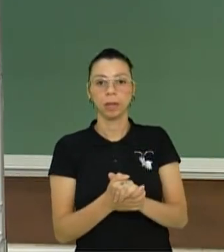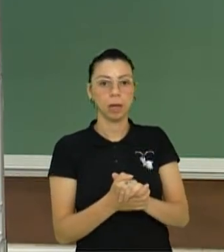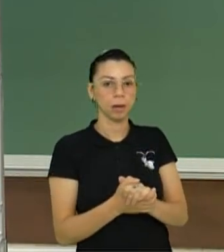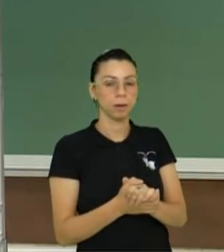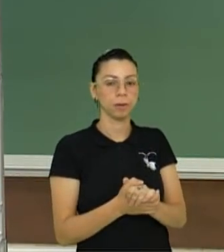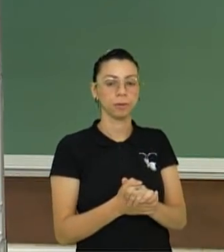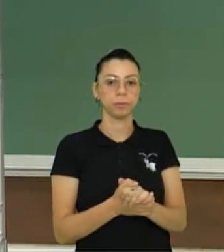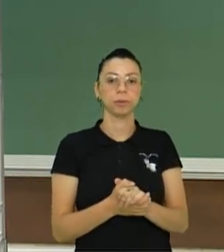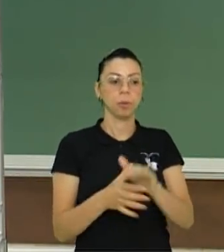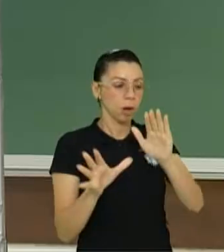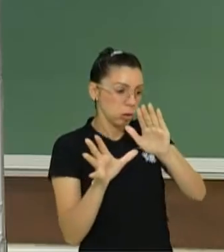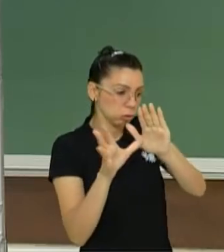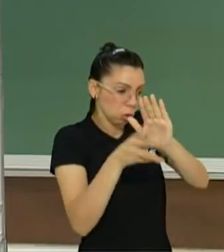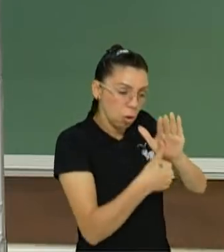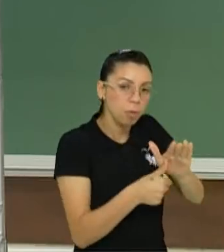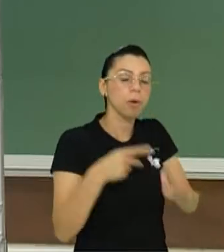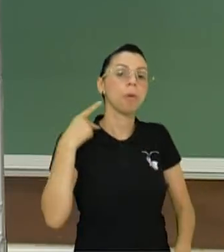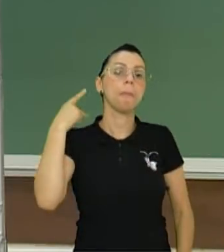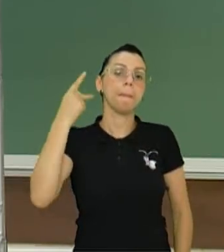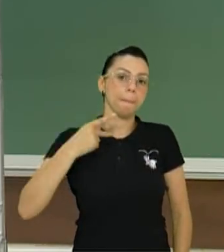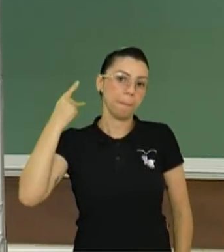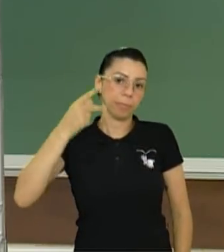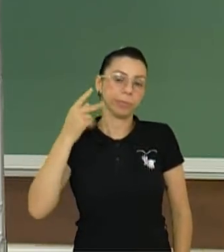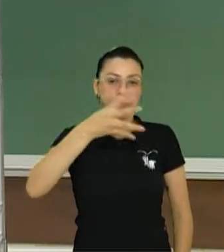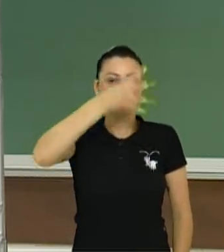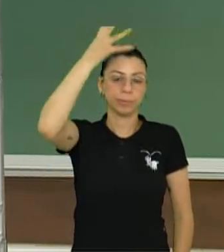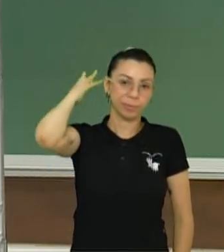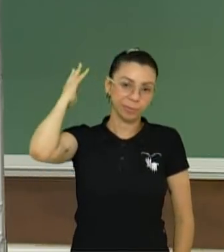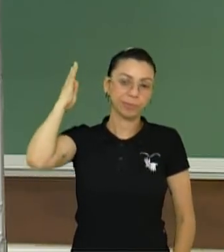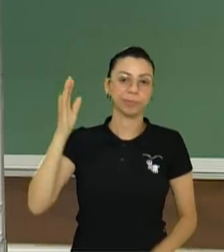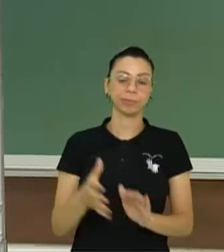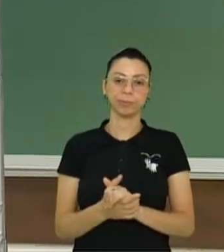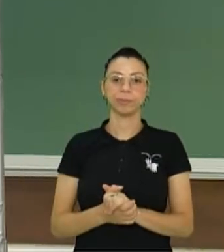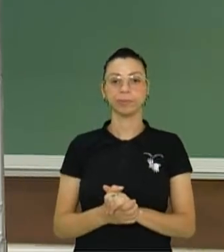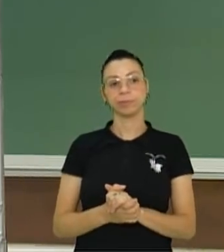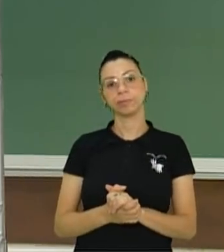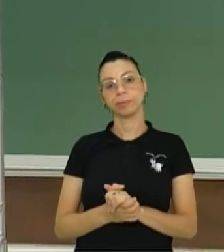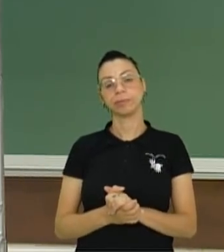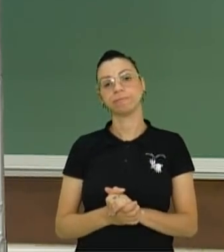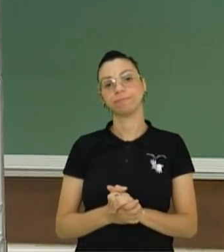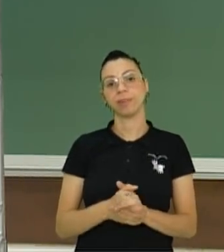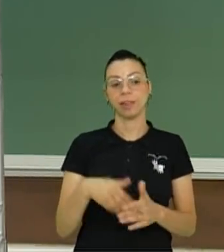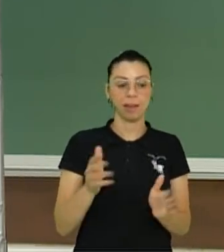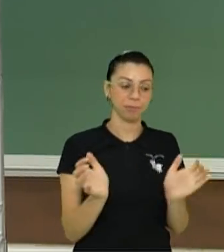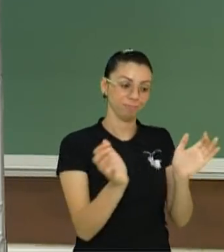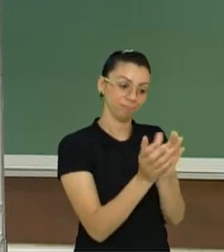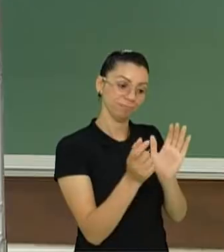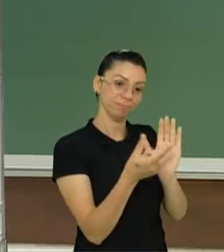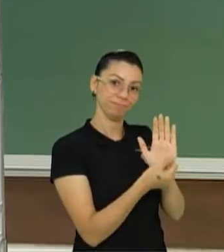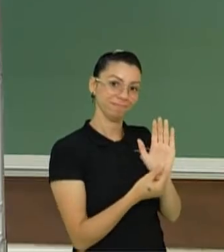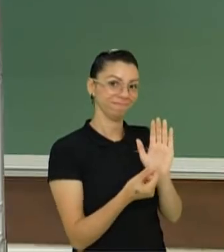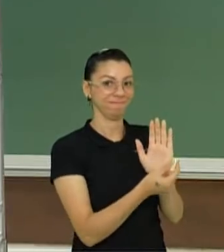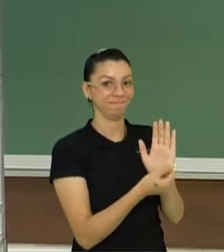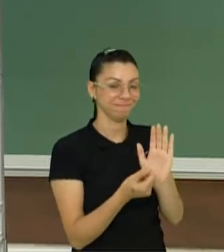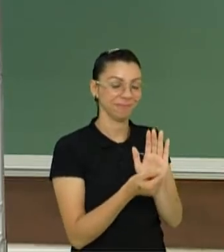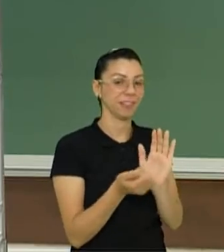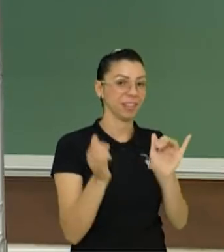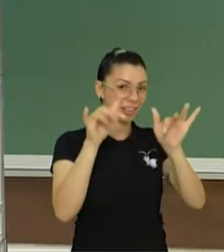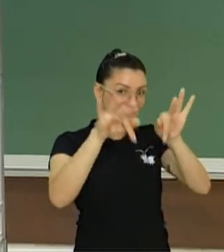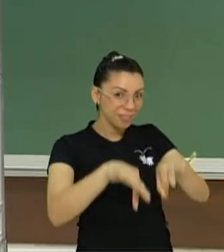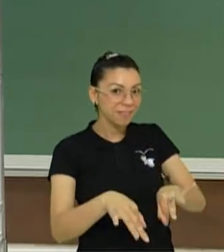política de Roma e vai inaugurar o que nós chamamos de Império Romano. Fim do poder dos patrícios. Não, não é não.